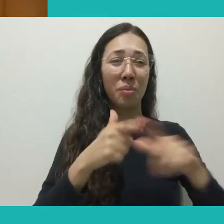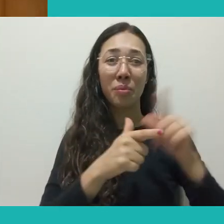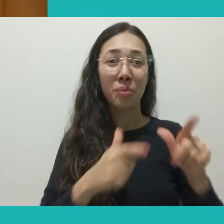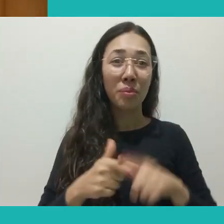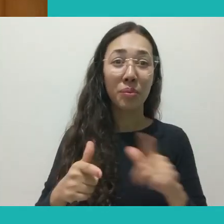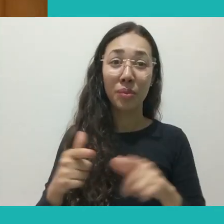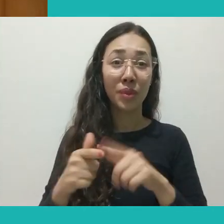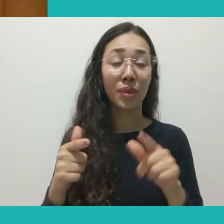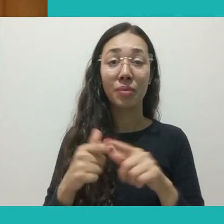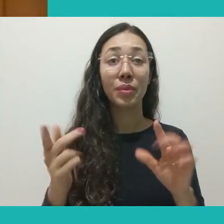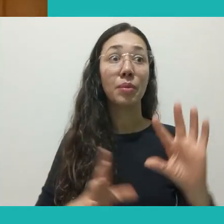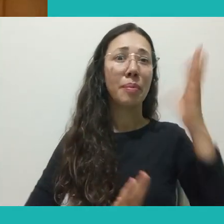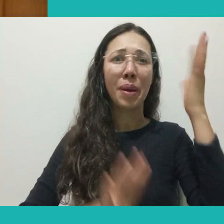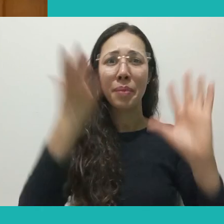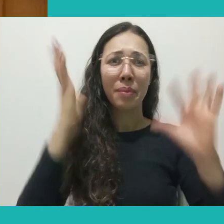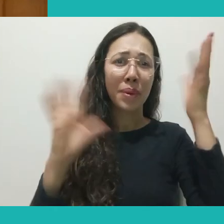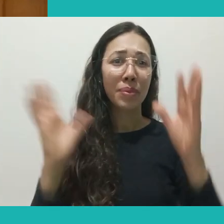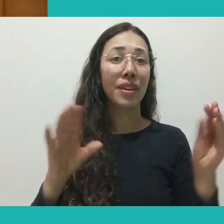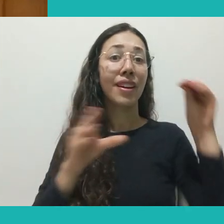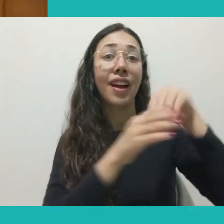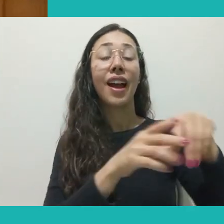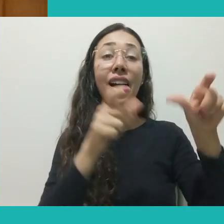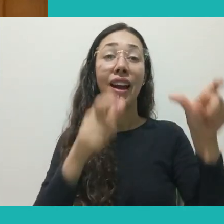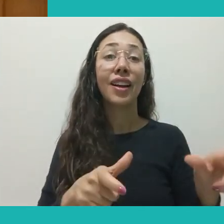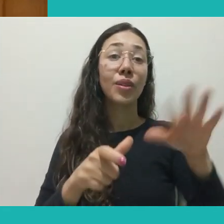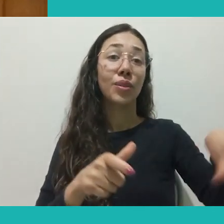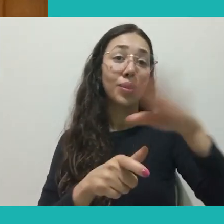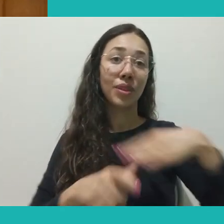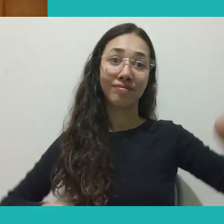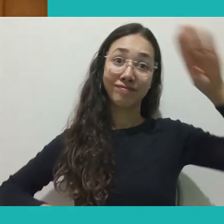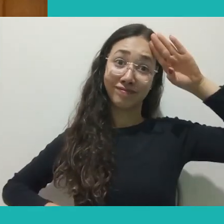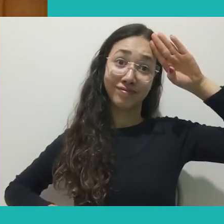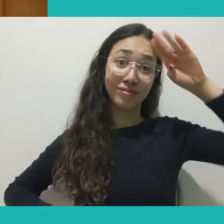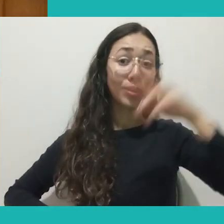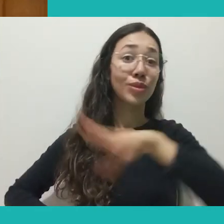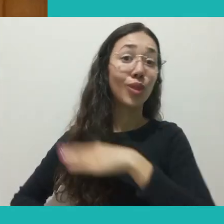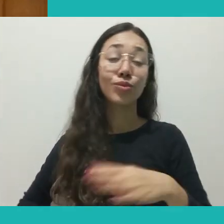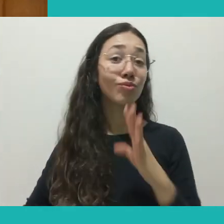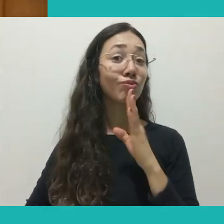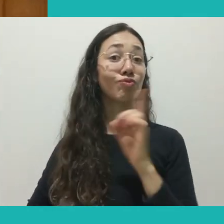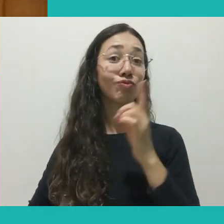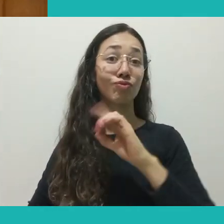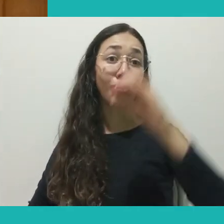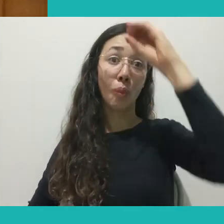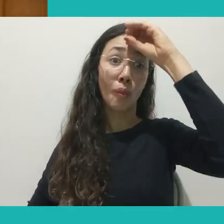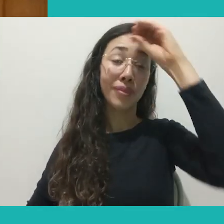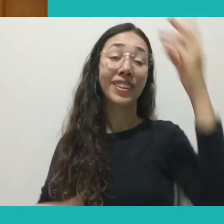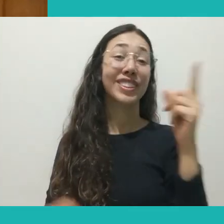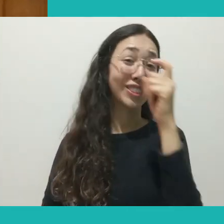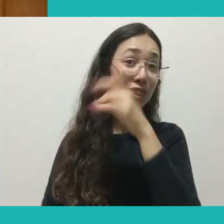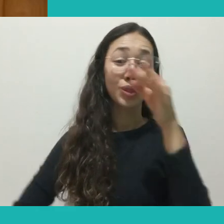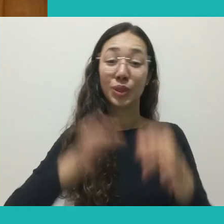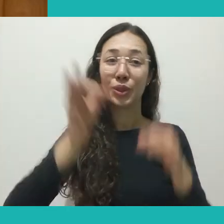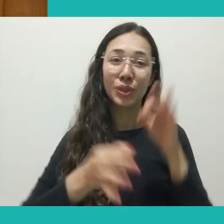problemas, questões que ocorrem, né, dentro das forças que nós não conhecemos e temos muita dificuldade